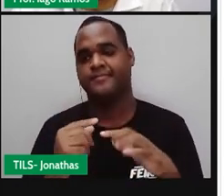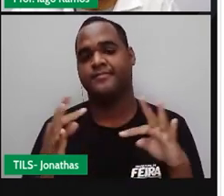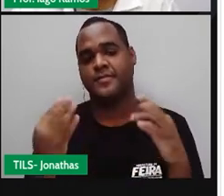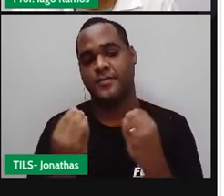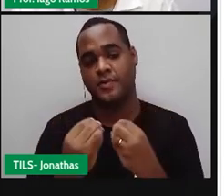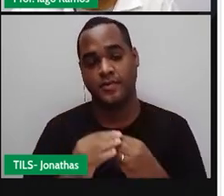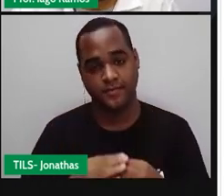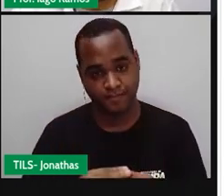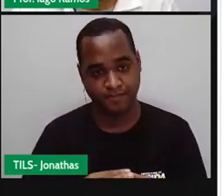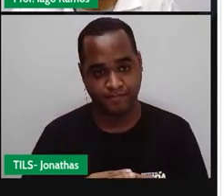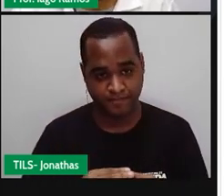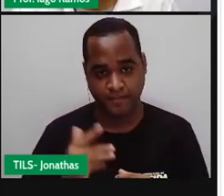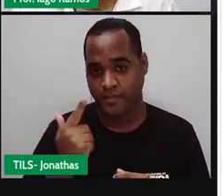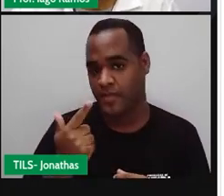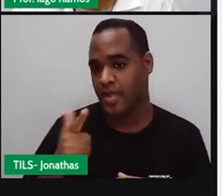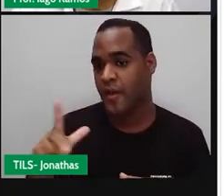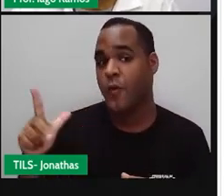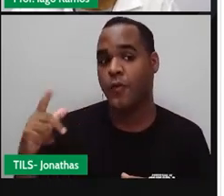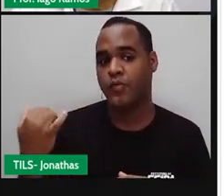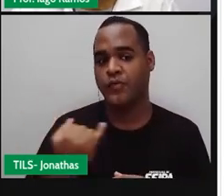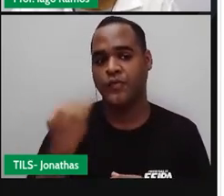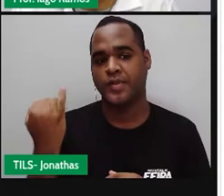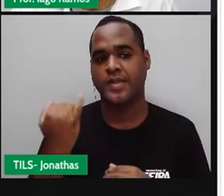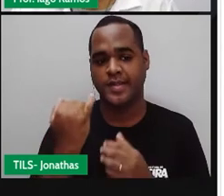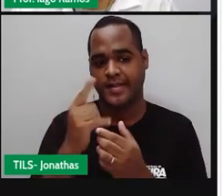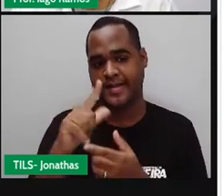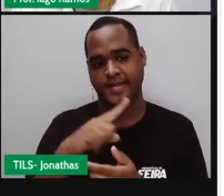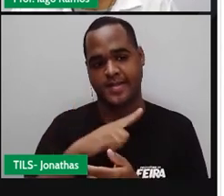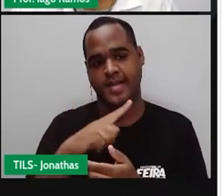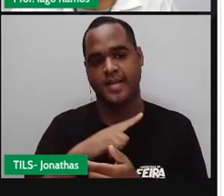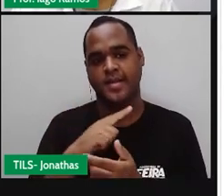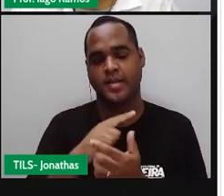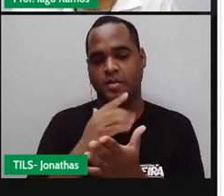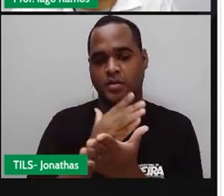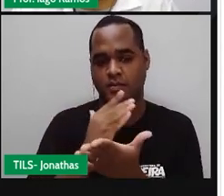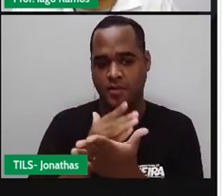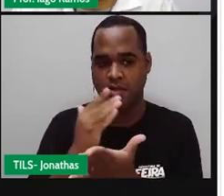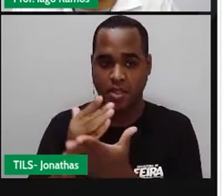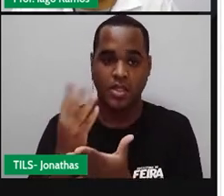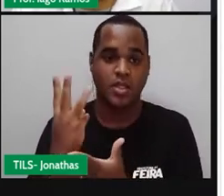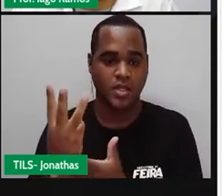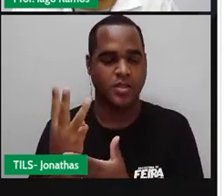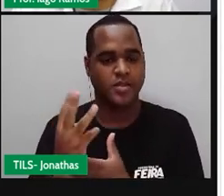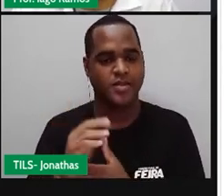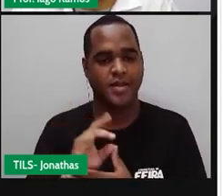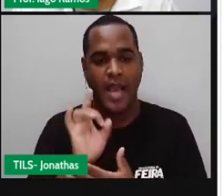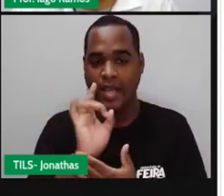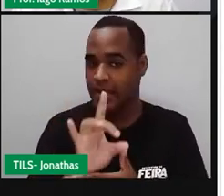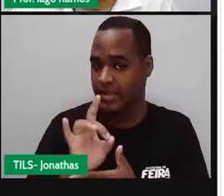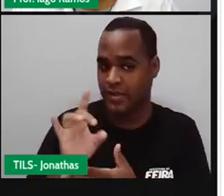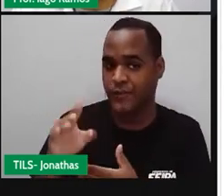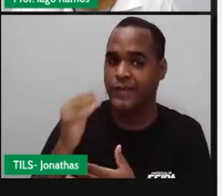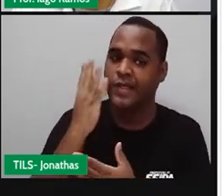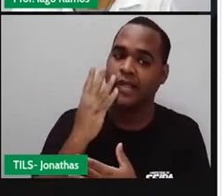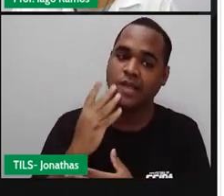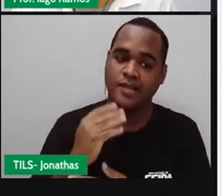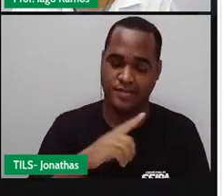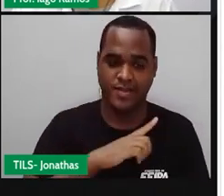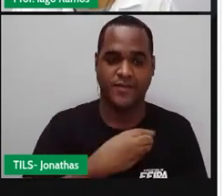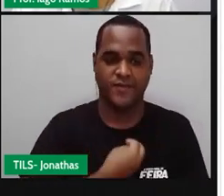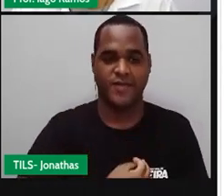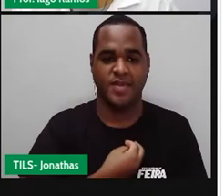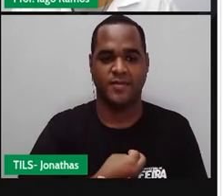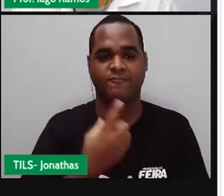o e de uma barra aqui foi dividida em três a cada criança recebeu um